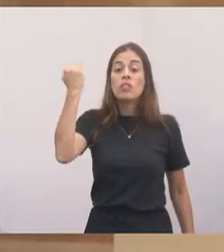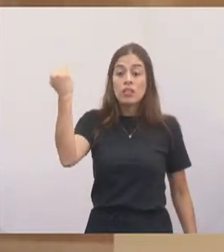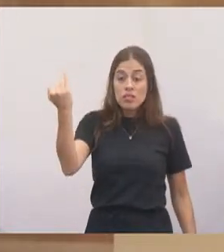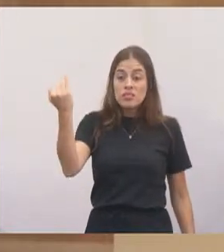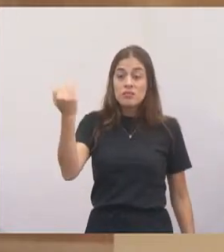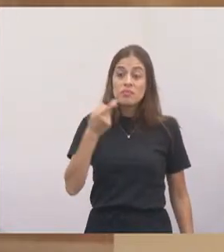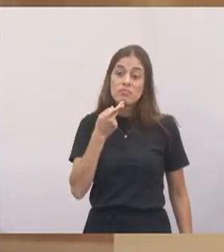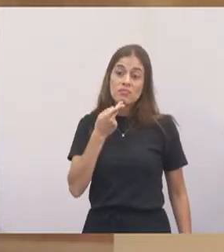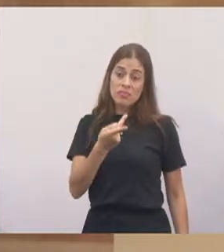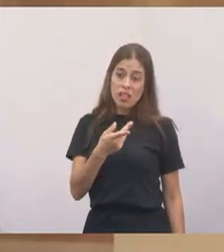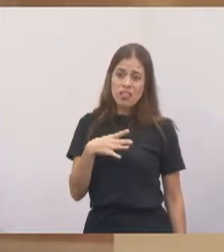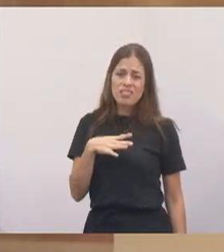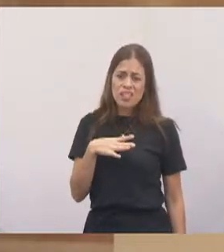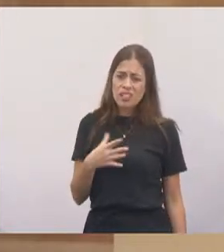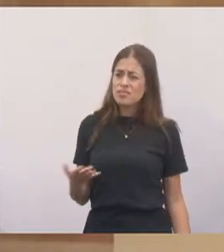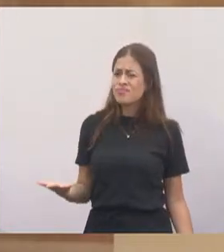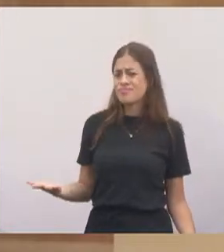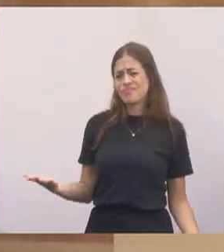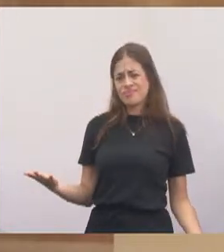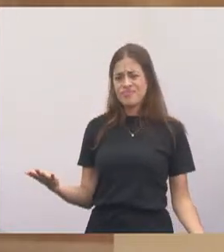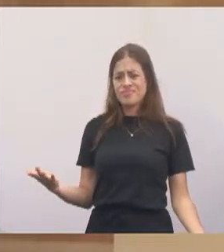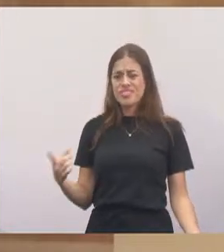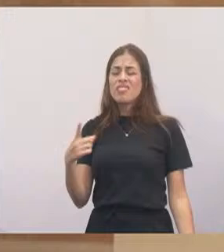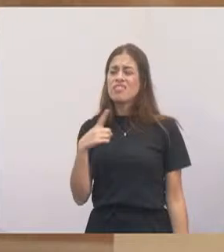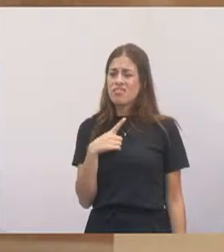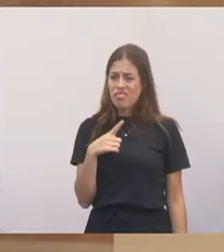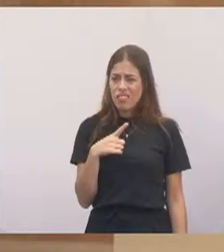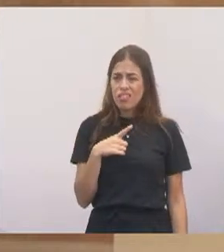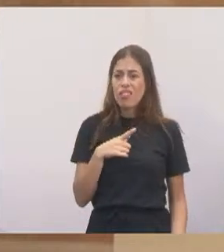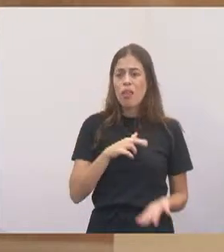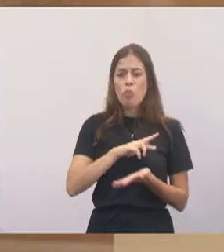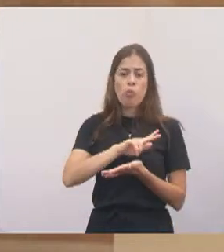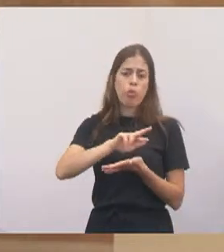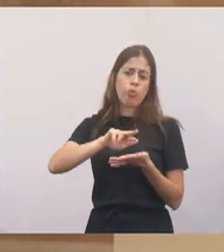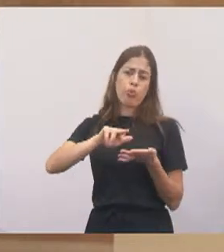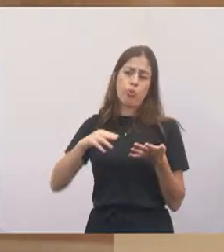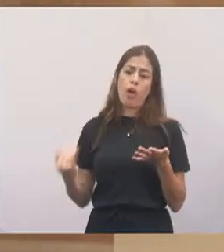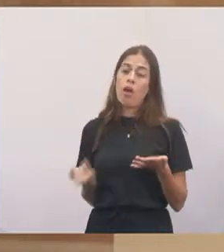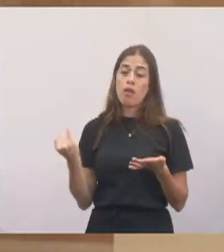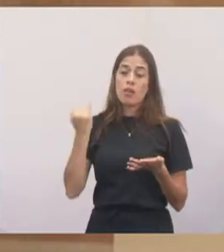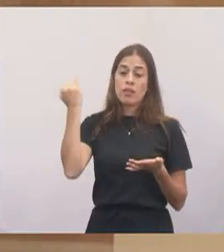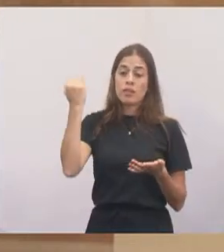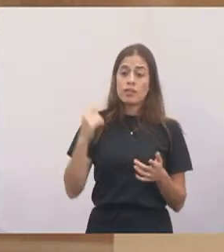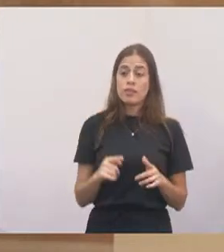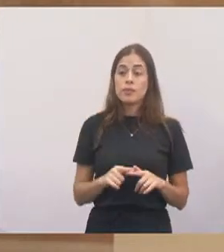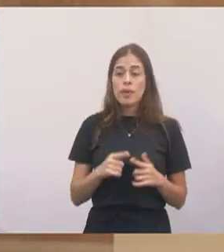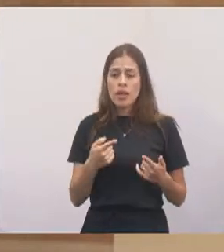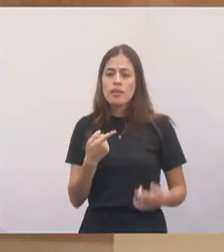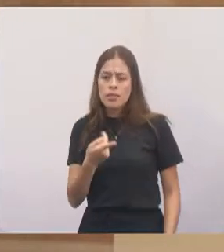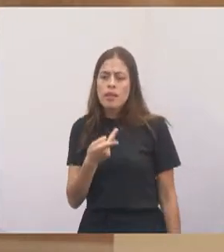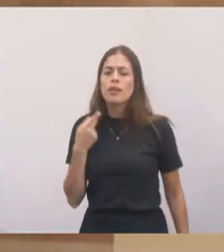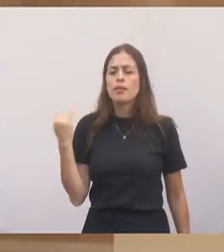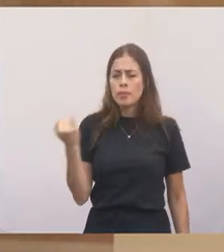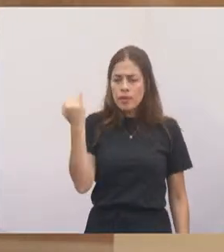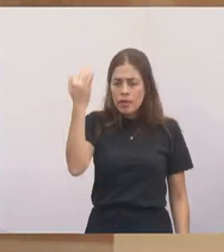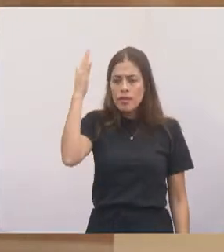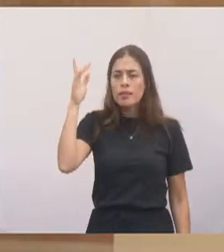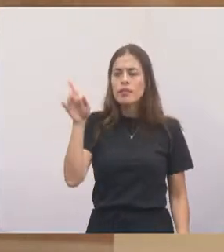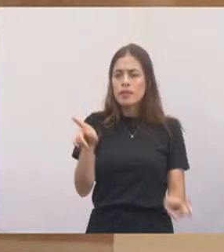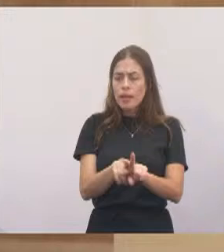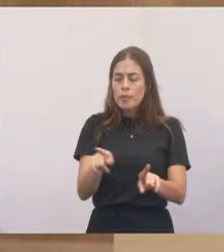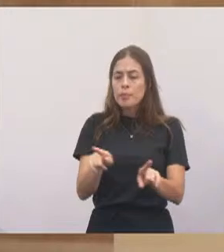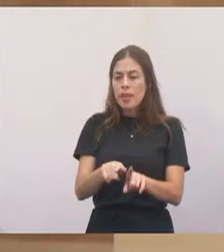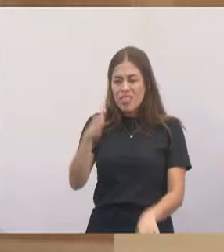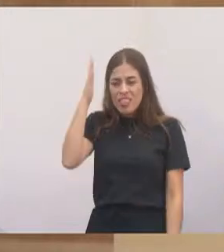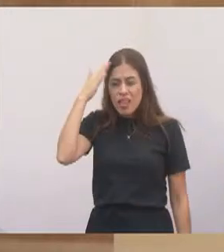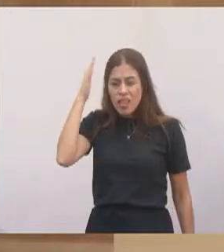se dizer numa cidade, não é? Que nós temos aí muitas coisas mais importantes. Só que isso é importante também, porque só eu sei o meu telefone como